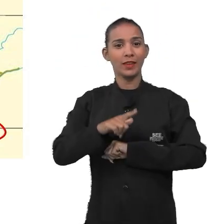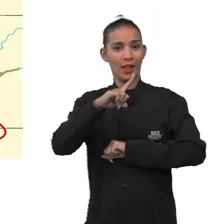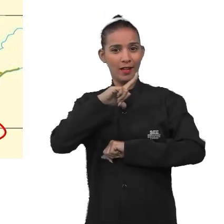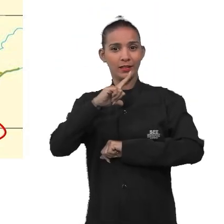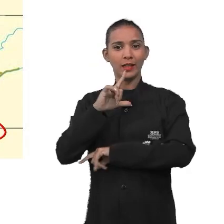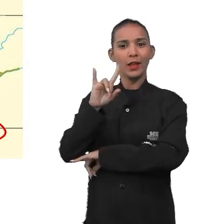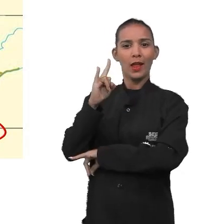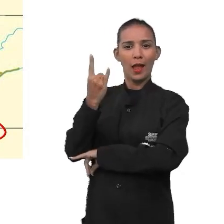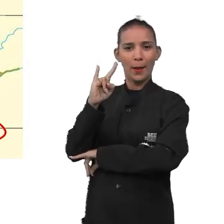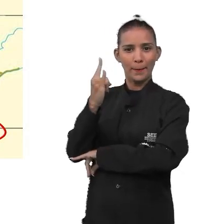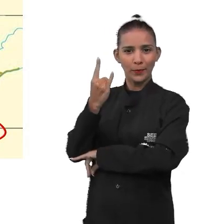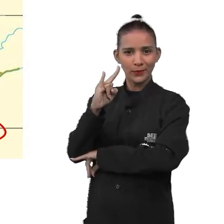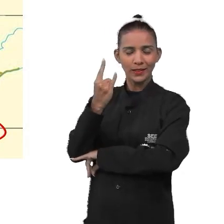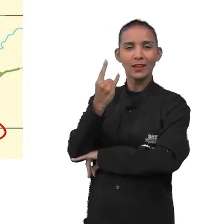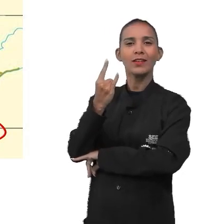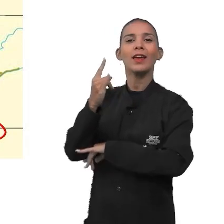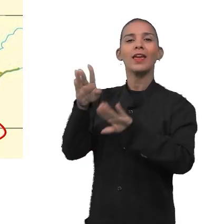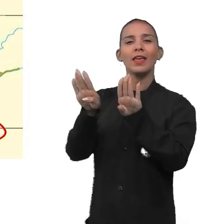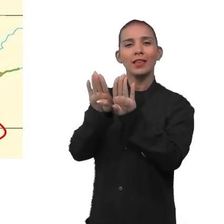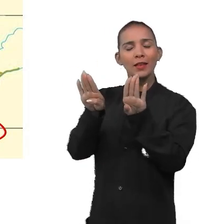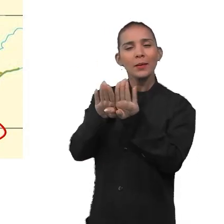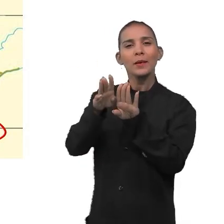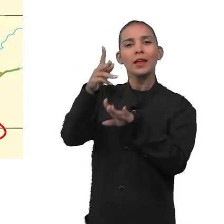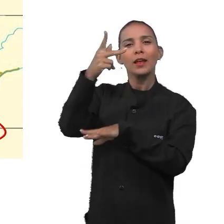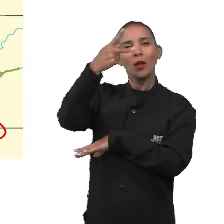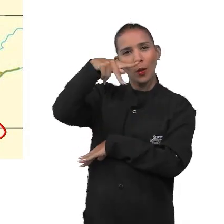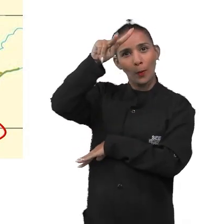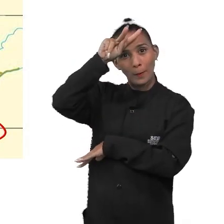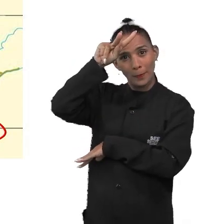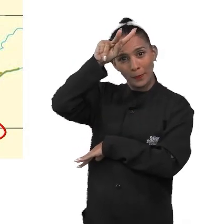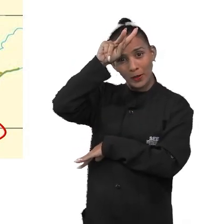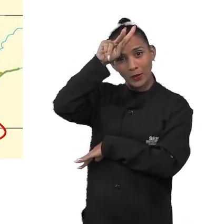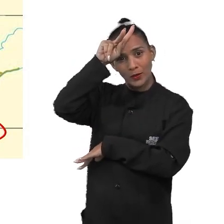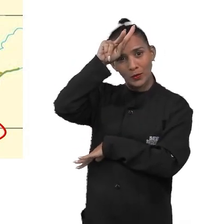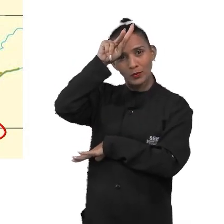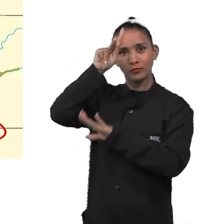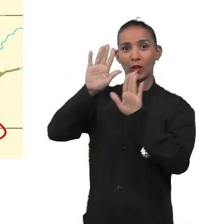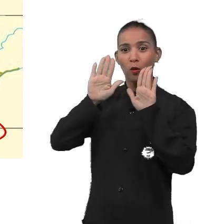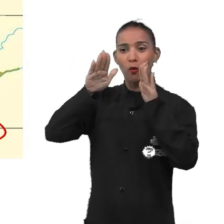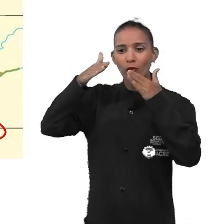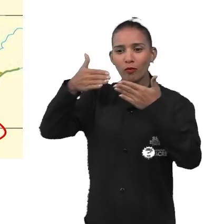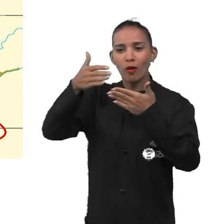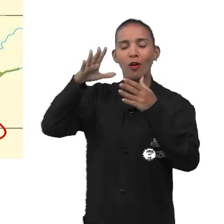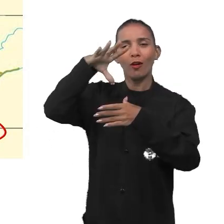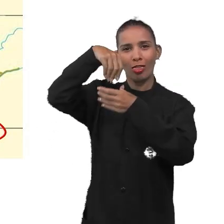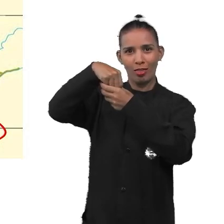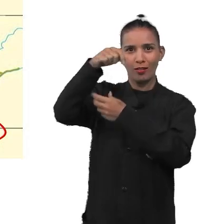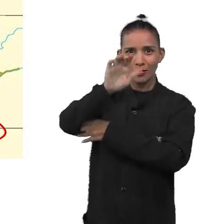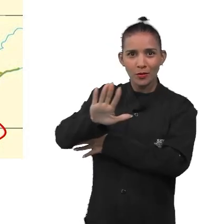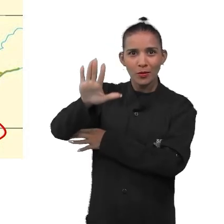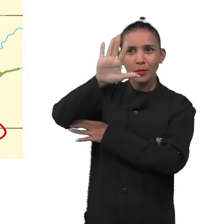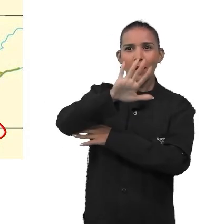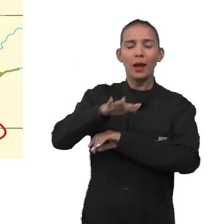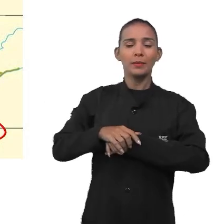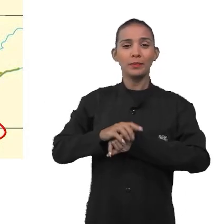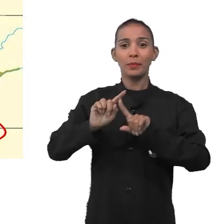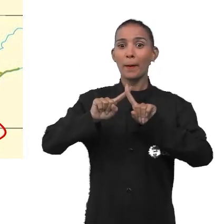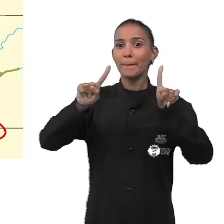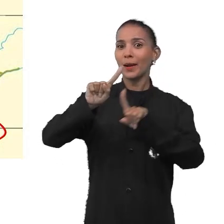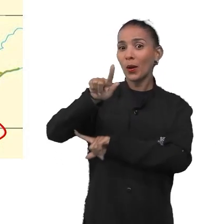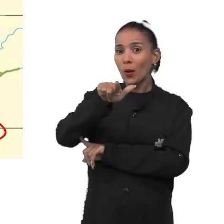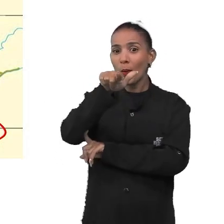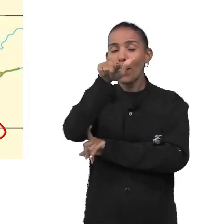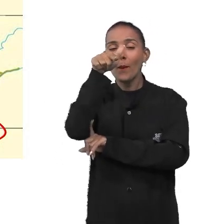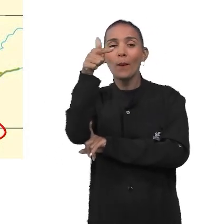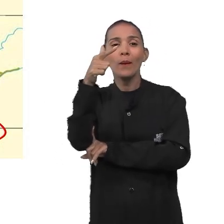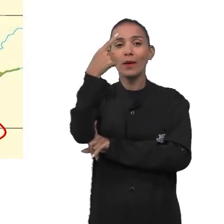Bolívia e aqui nós temos o Peru destacados no mapa. Professora, outra imagem bastante importante